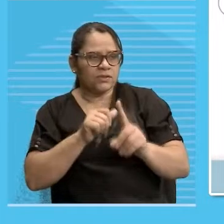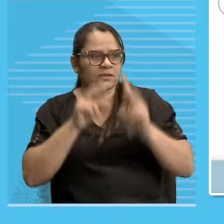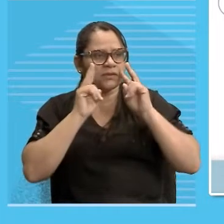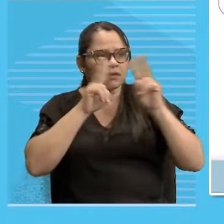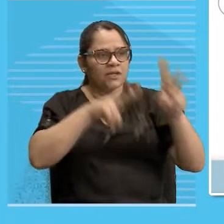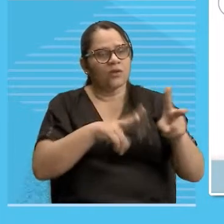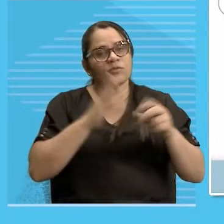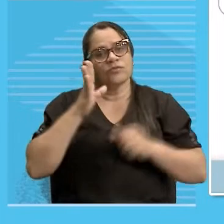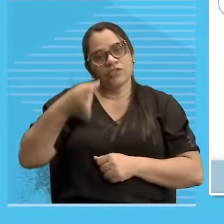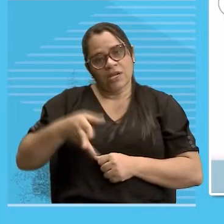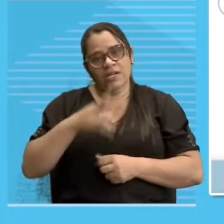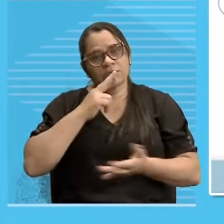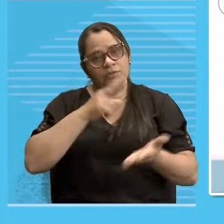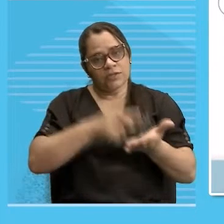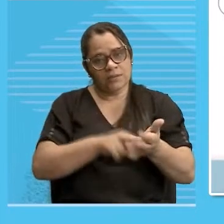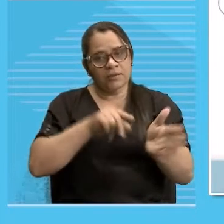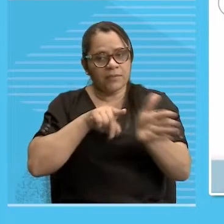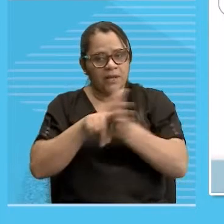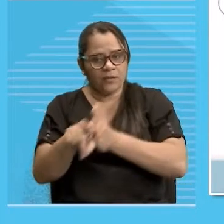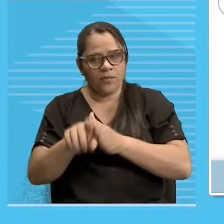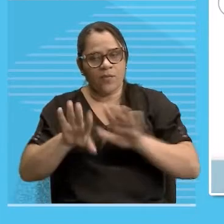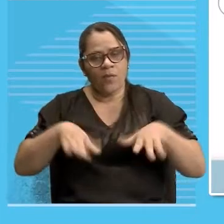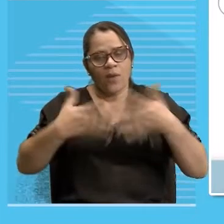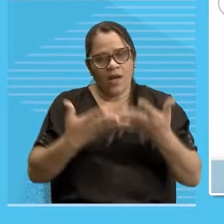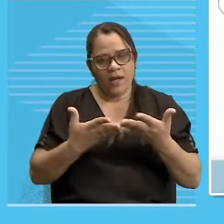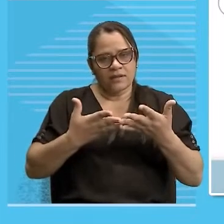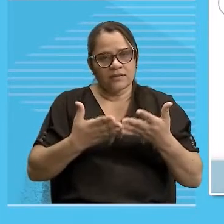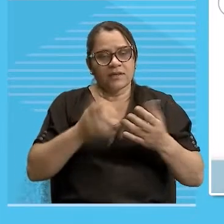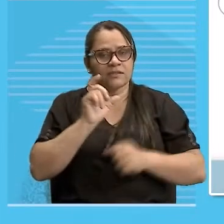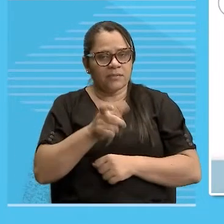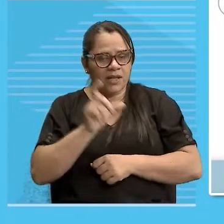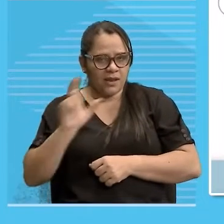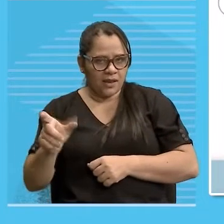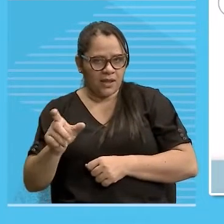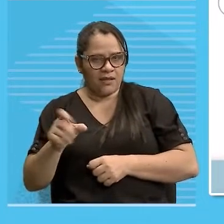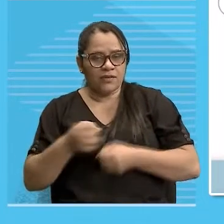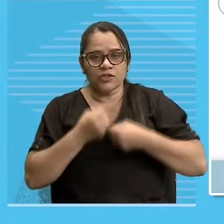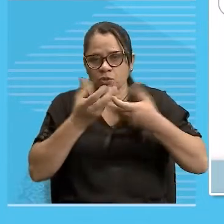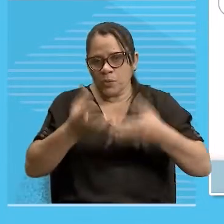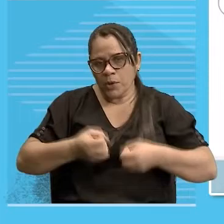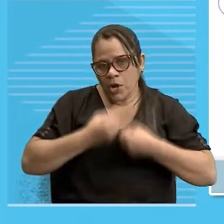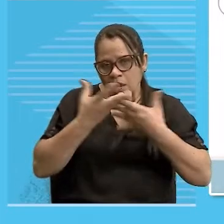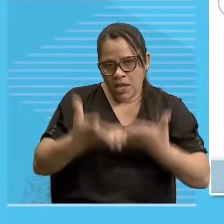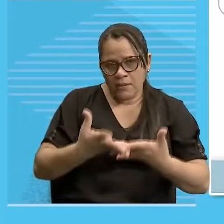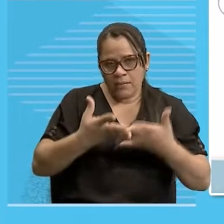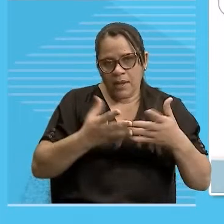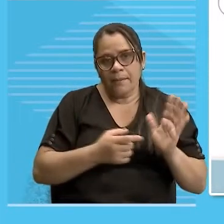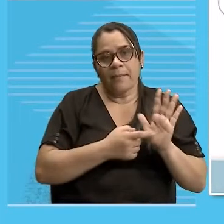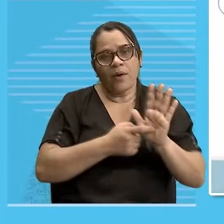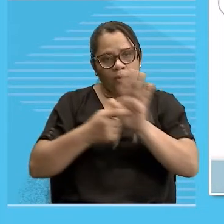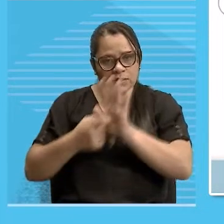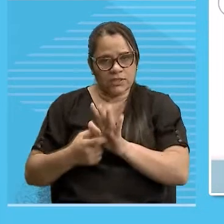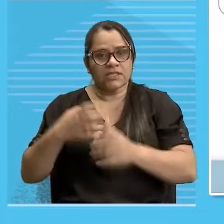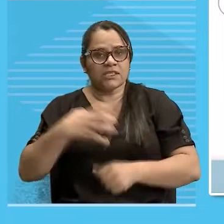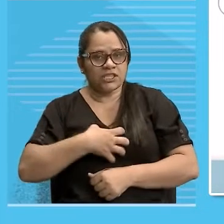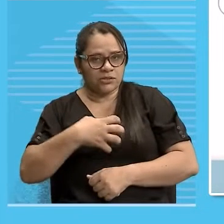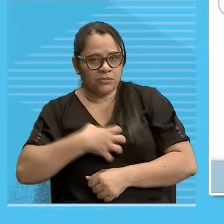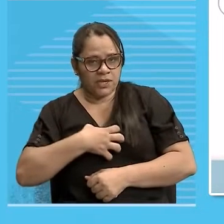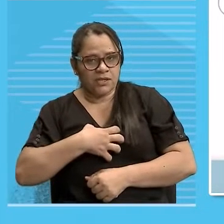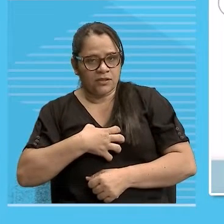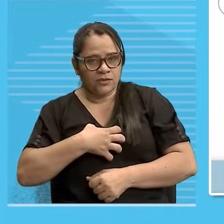essa perguntinha, né? Que palavras no poema lido transmitem emoções, sensações e estado de espírito?